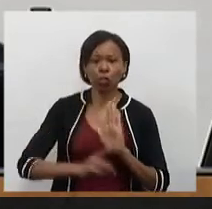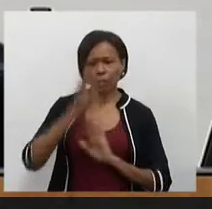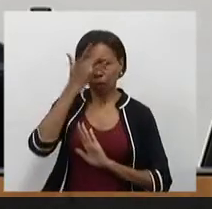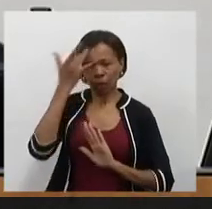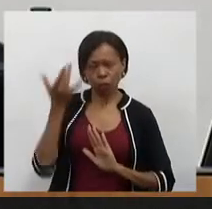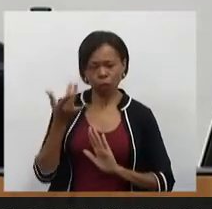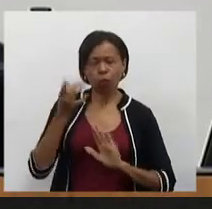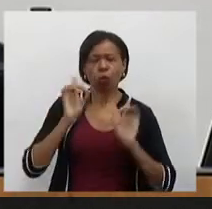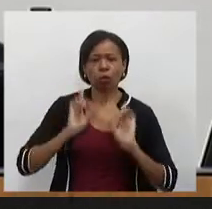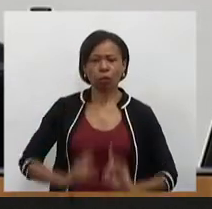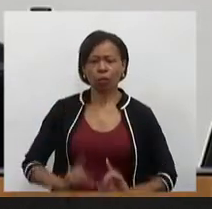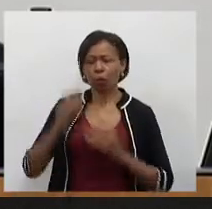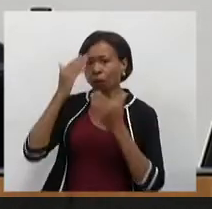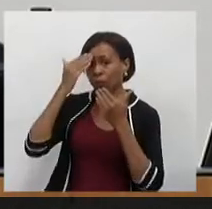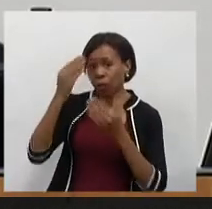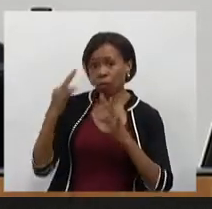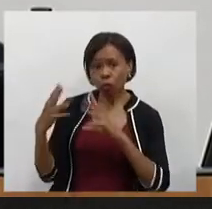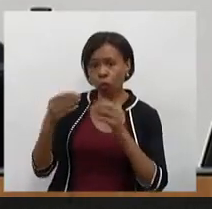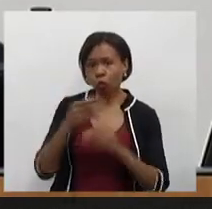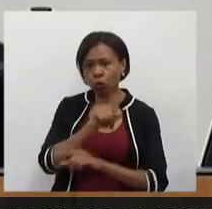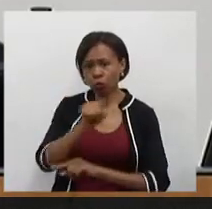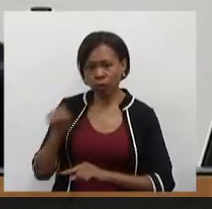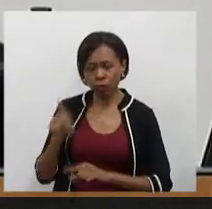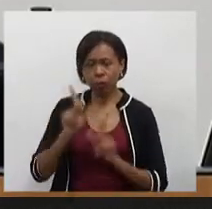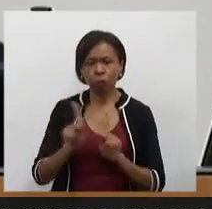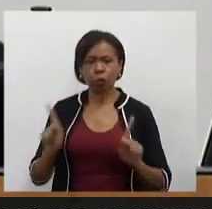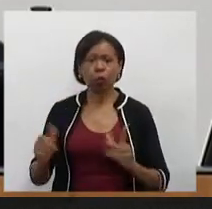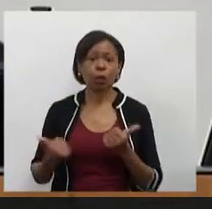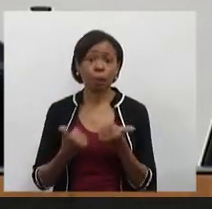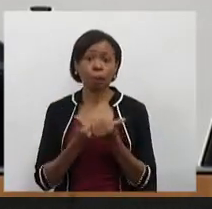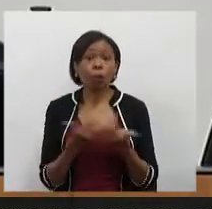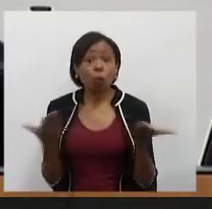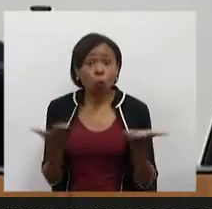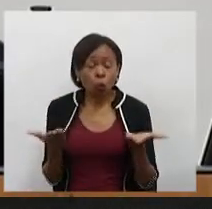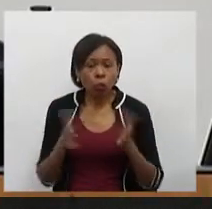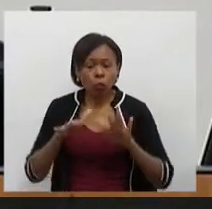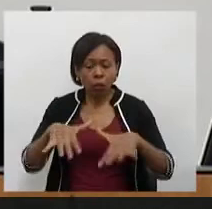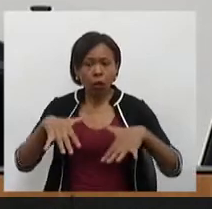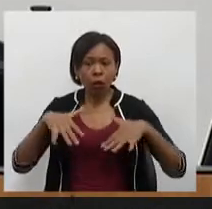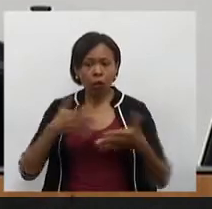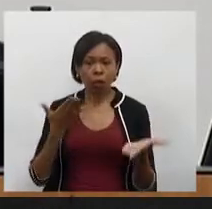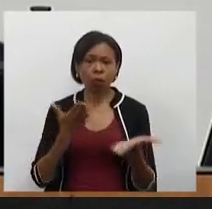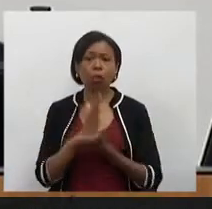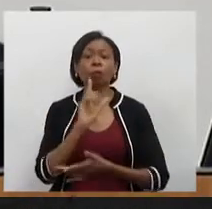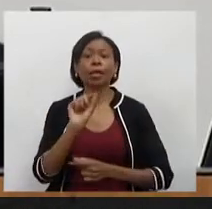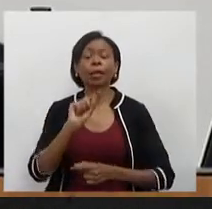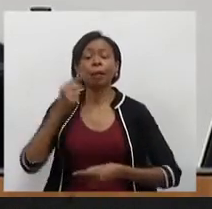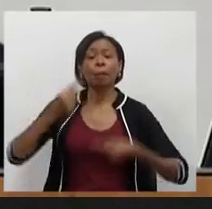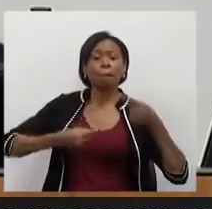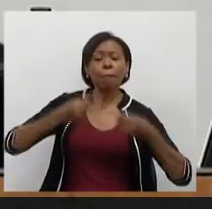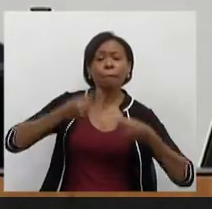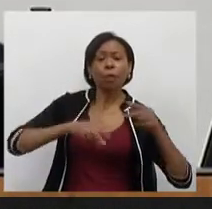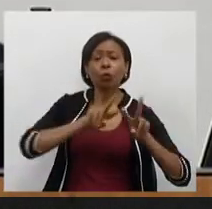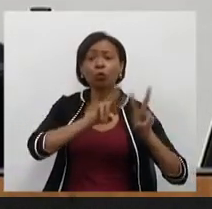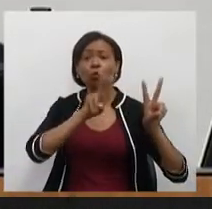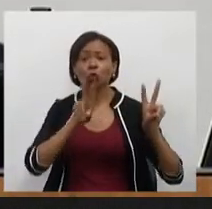os professores de apoio. Lembrando que nós aprovamos hoje uma audiência para discutir a questão da municipalização